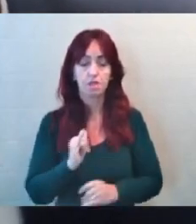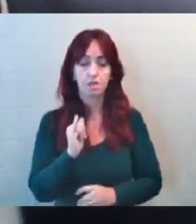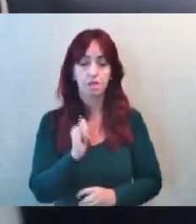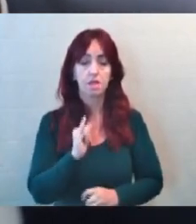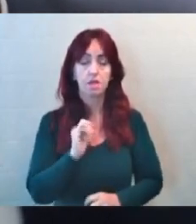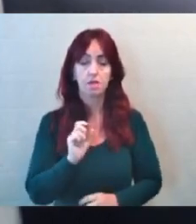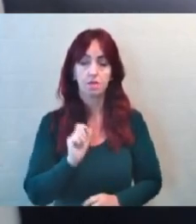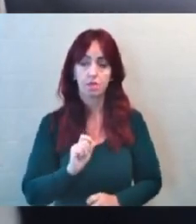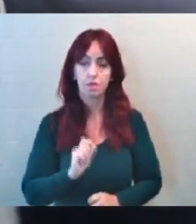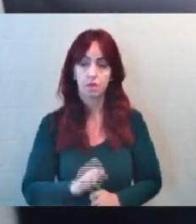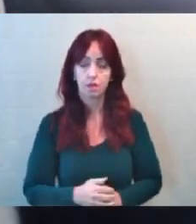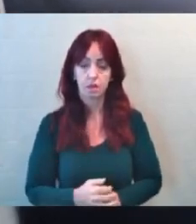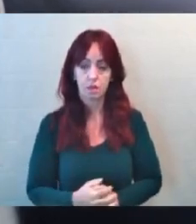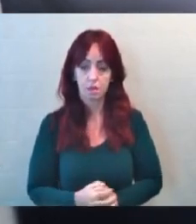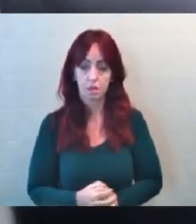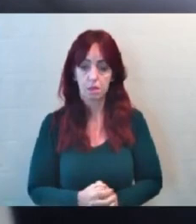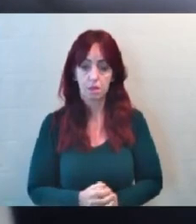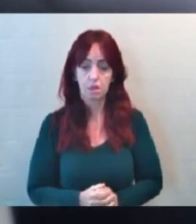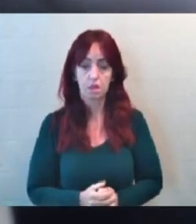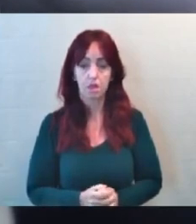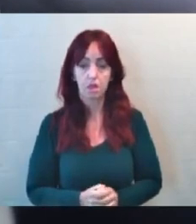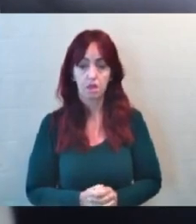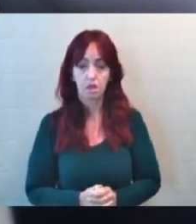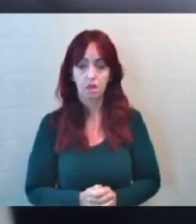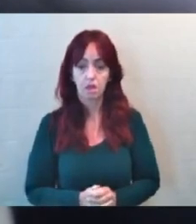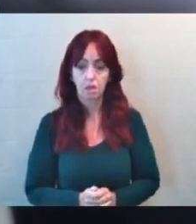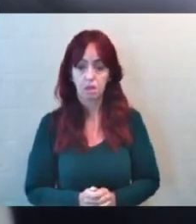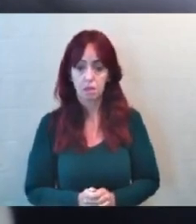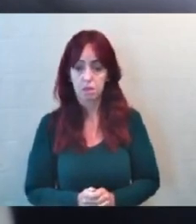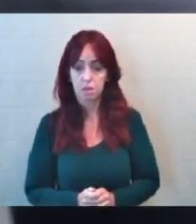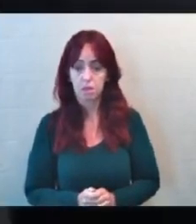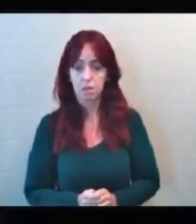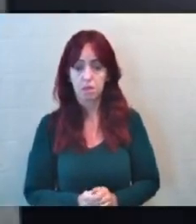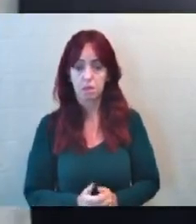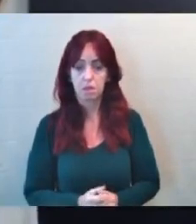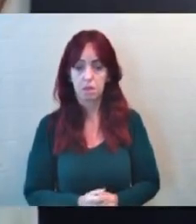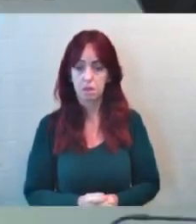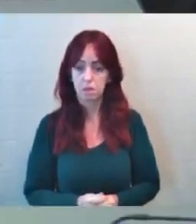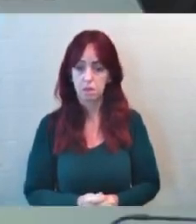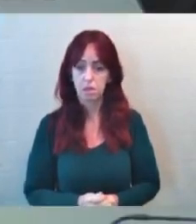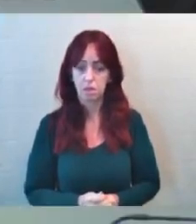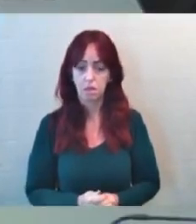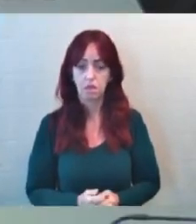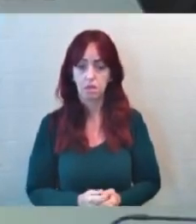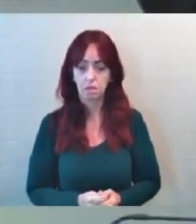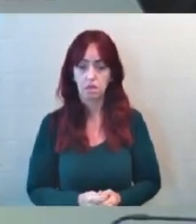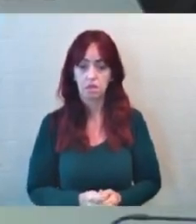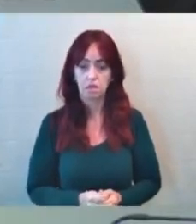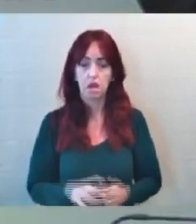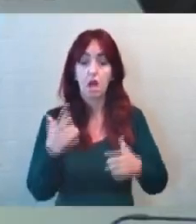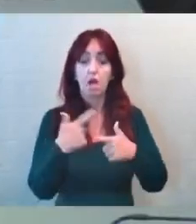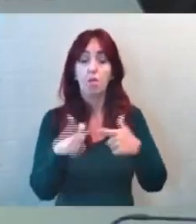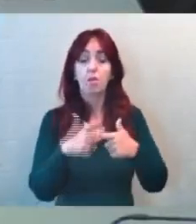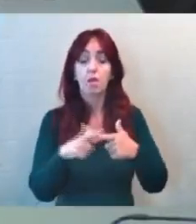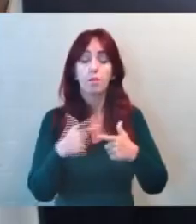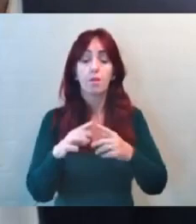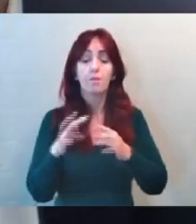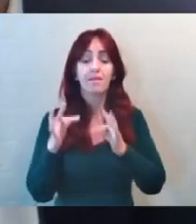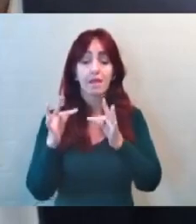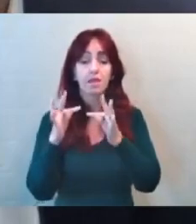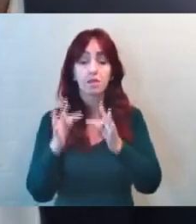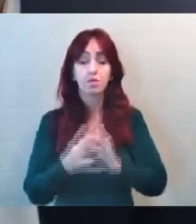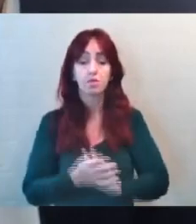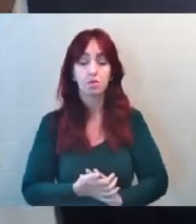problema técnico, que a gente não está te ouvindo. Ao contrário, Ah, é o som que não está saindo, se eu estou com a palavra.